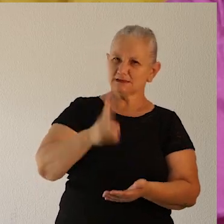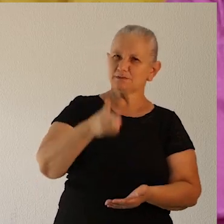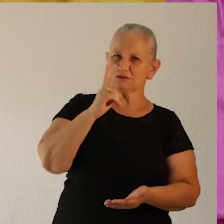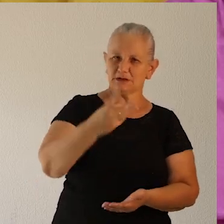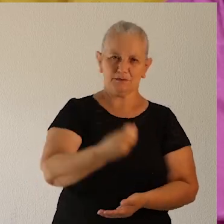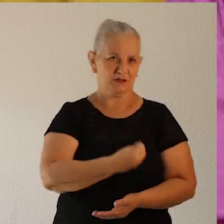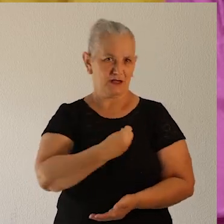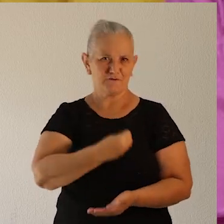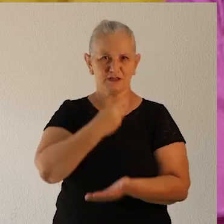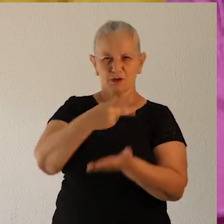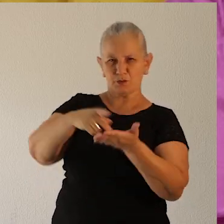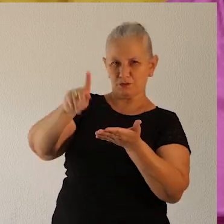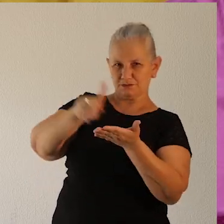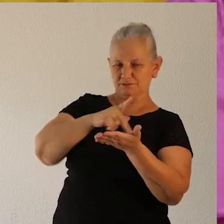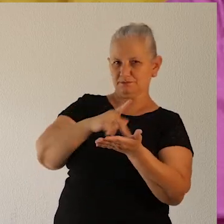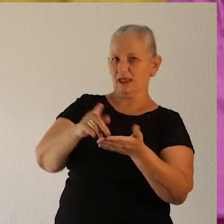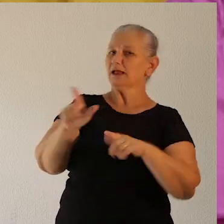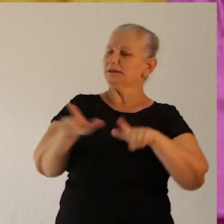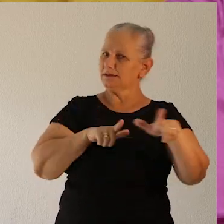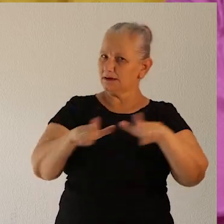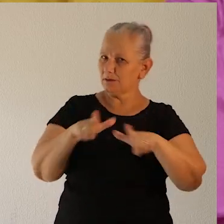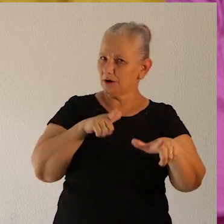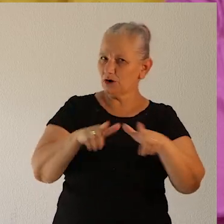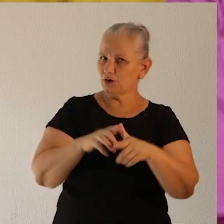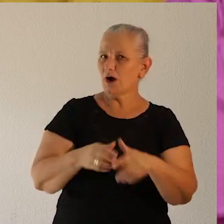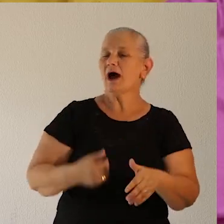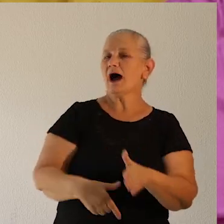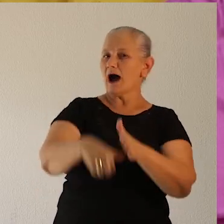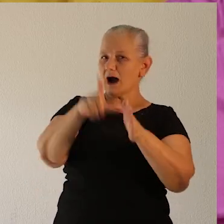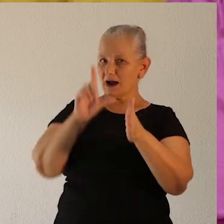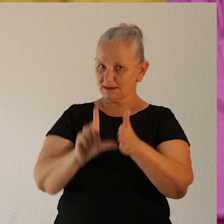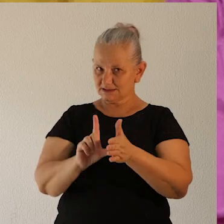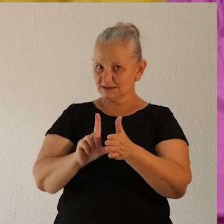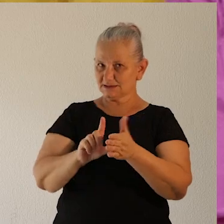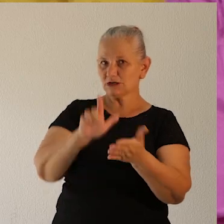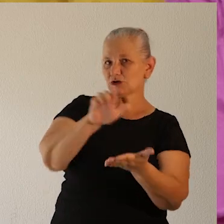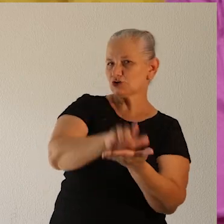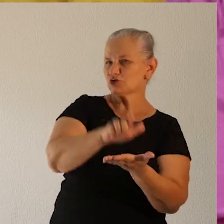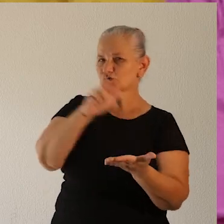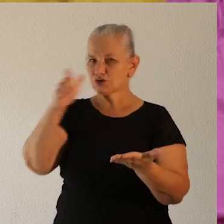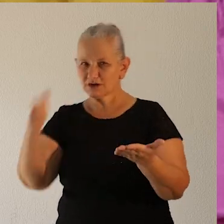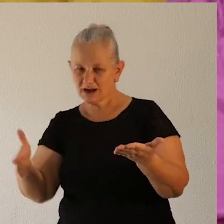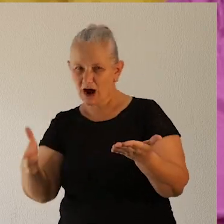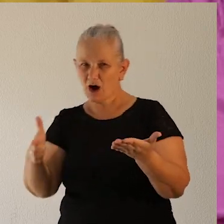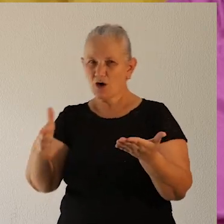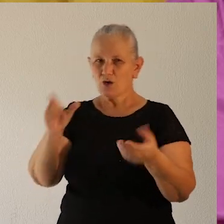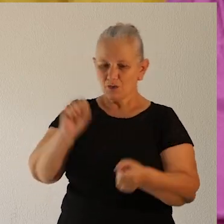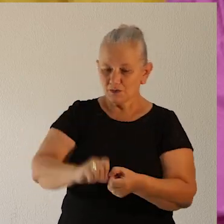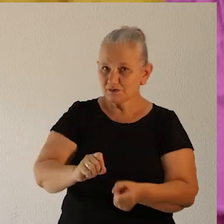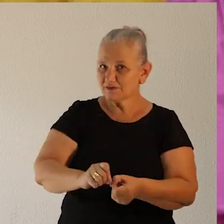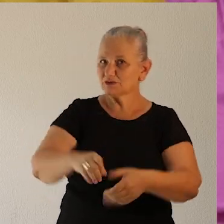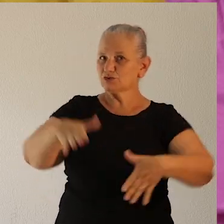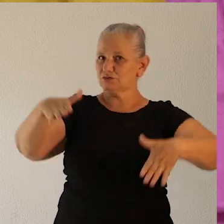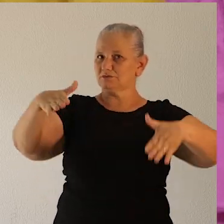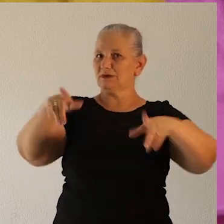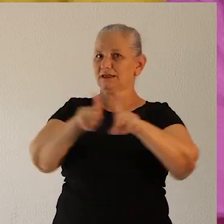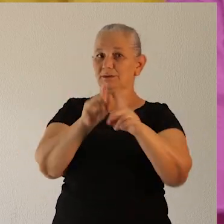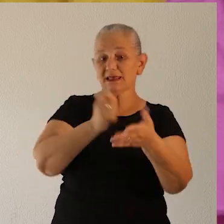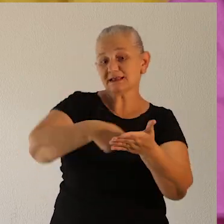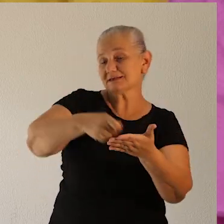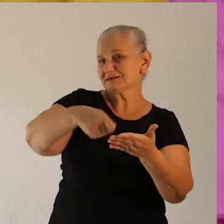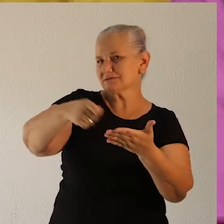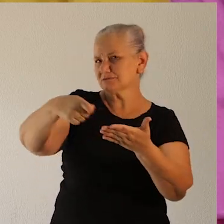outras atividades. Além de ser poeta, ele foi jornalista, inventor, escritor. Então, viu